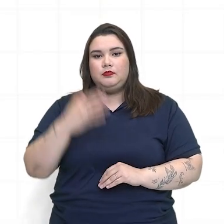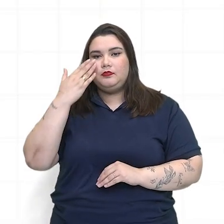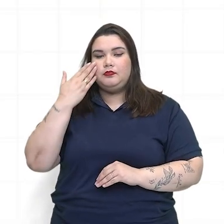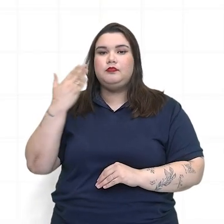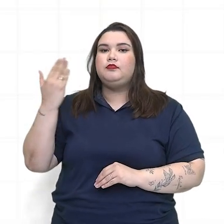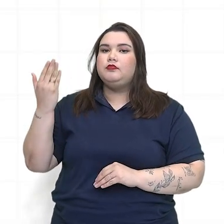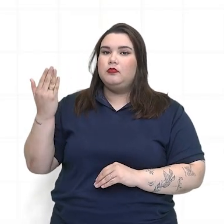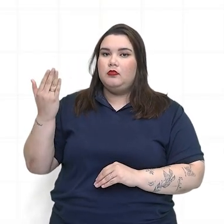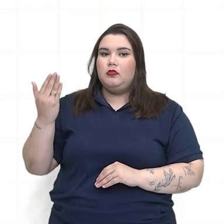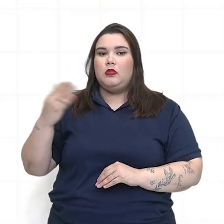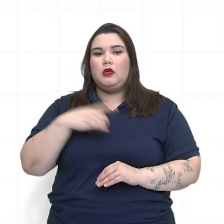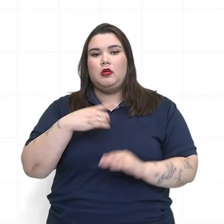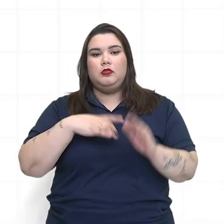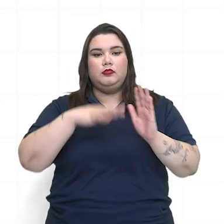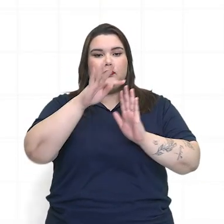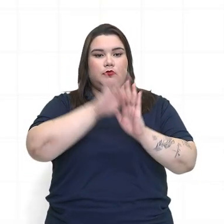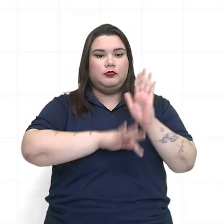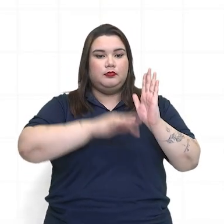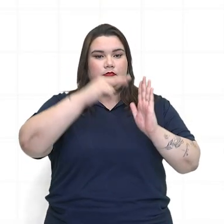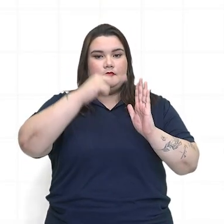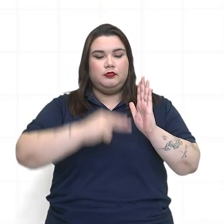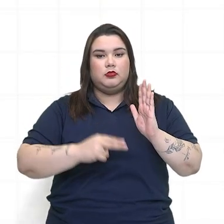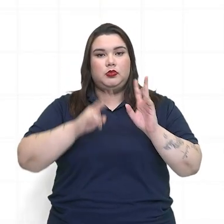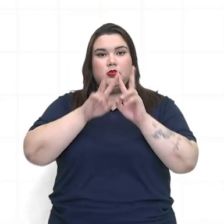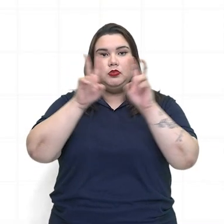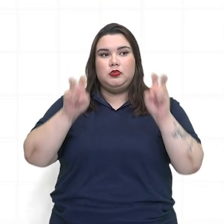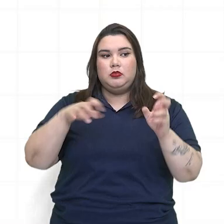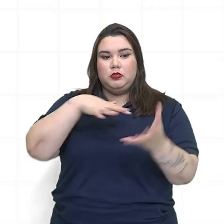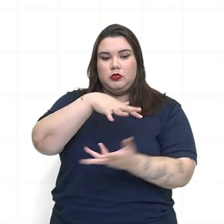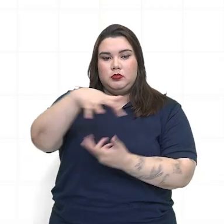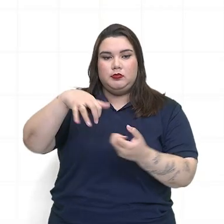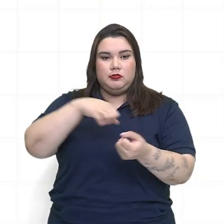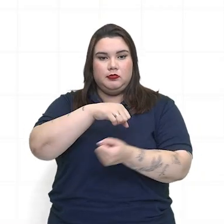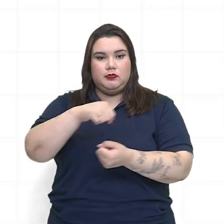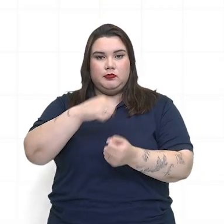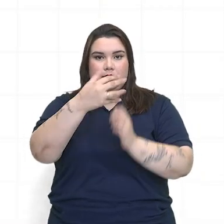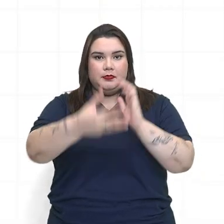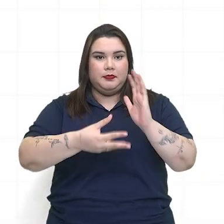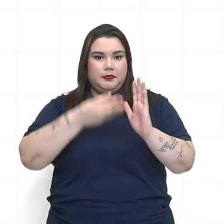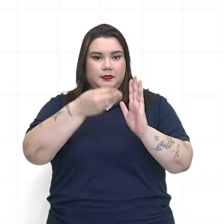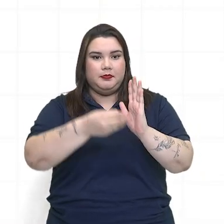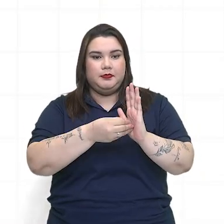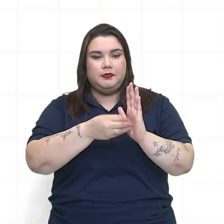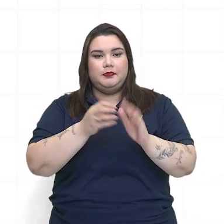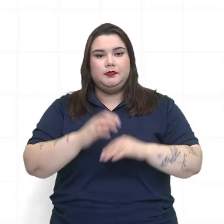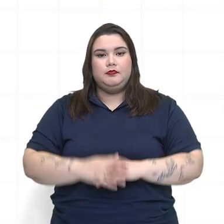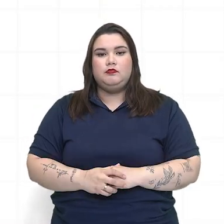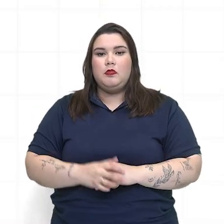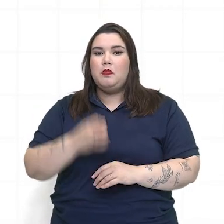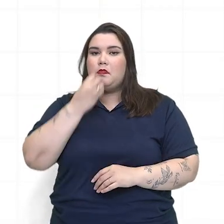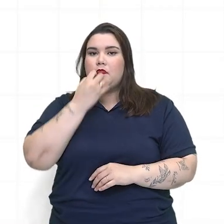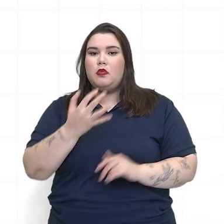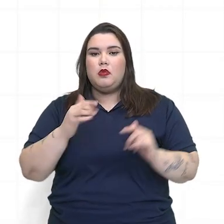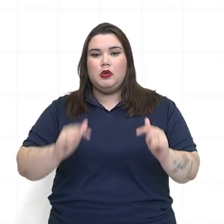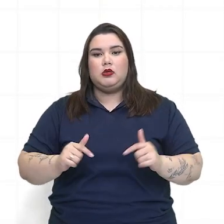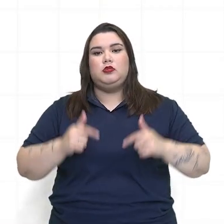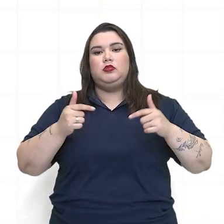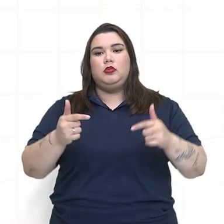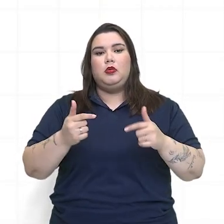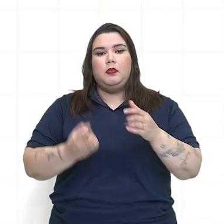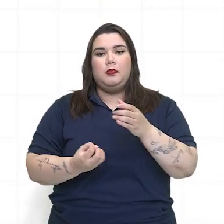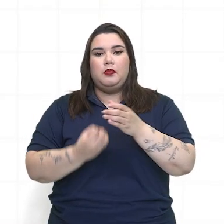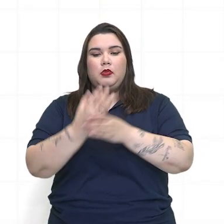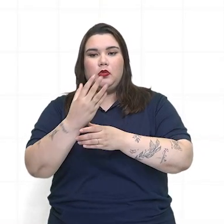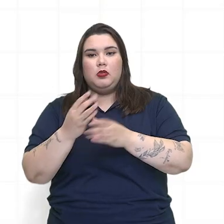Então, olha só, temos um texto aqui sobre sustentabilidade amazônica. Então, boas práticas para